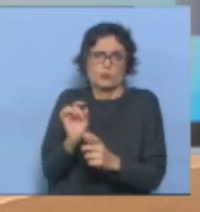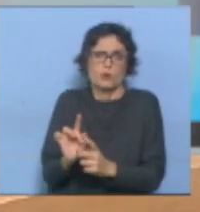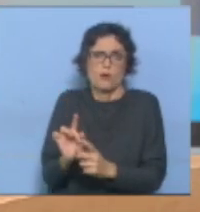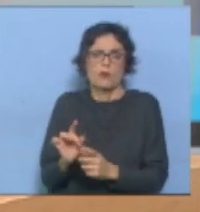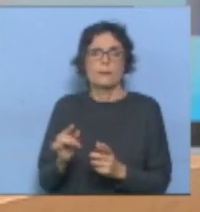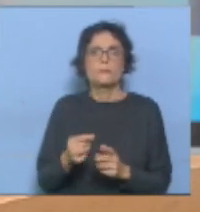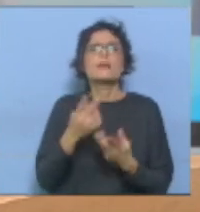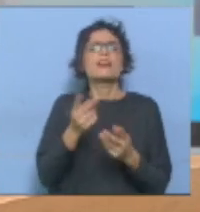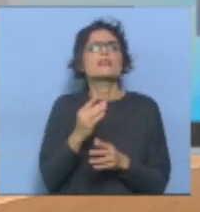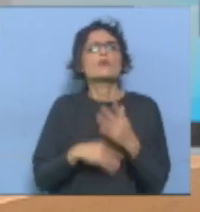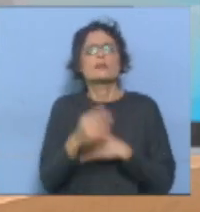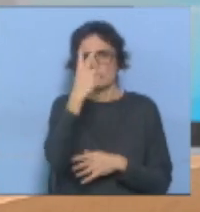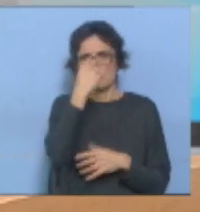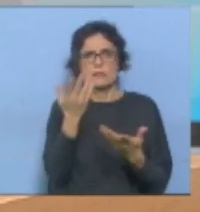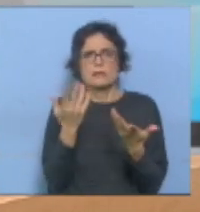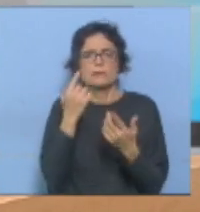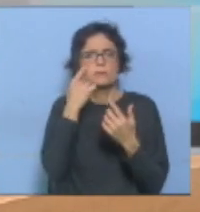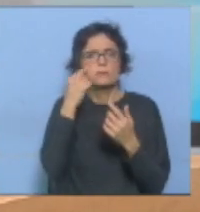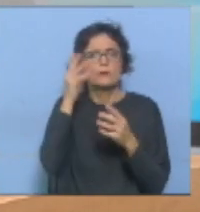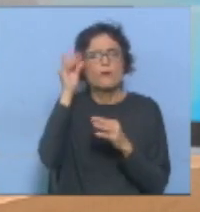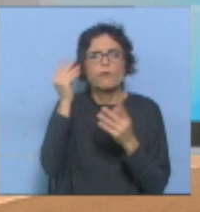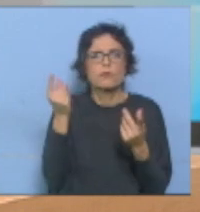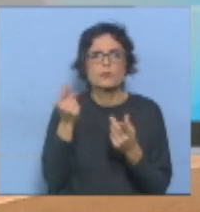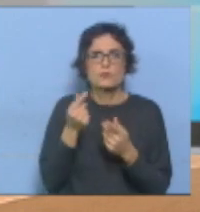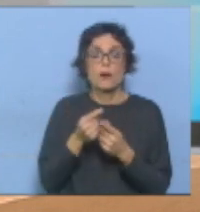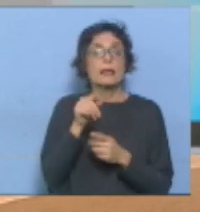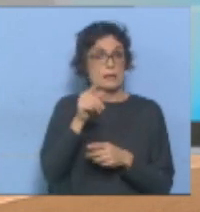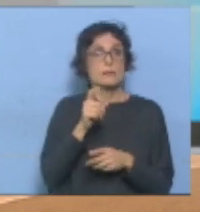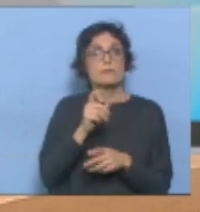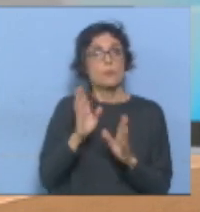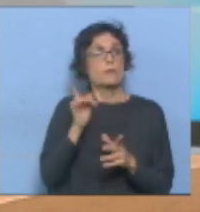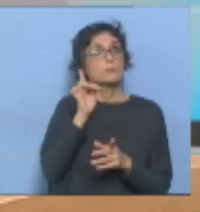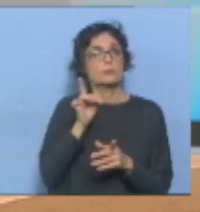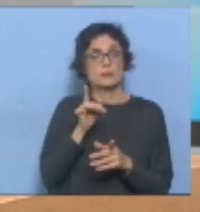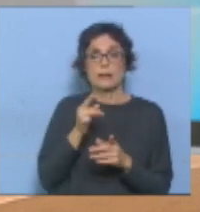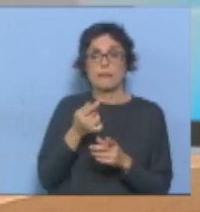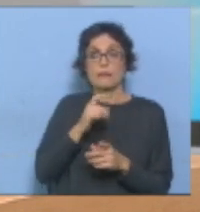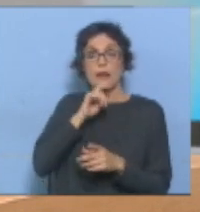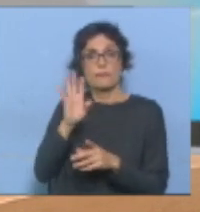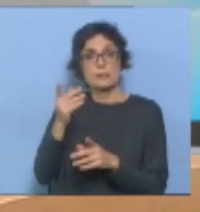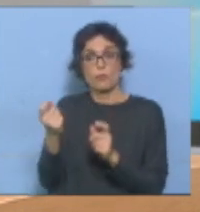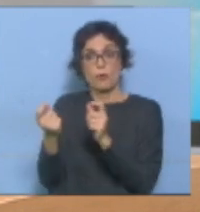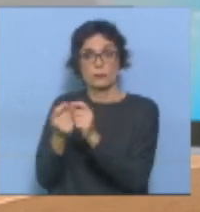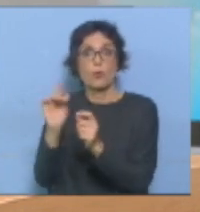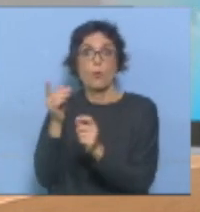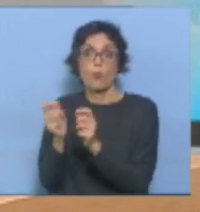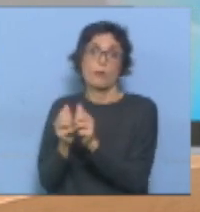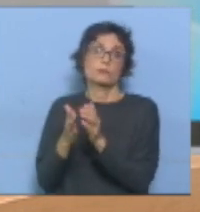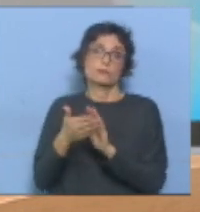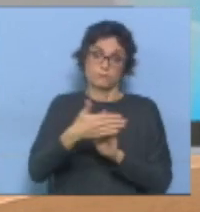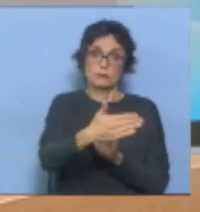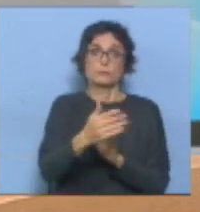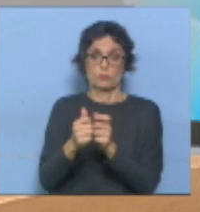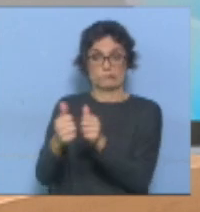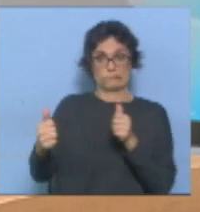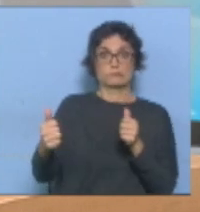muito importante sinalizar que se está presente ou que se afasta dessa pessoa, porque como não tem visualmente essa percepção,